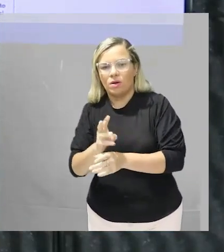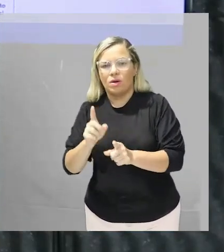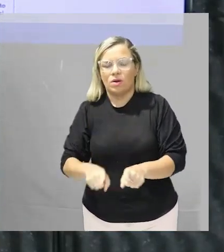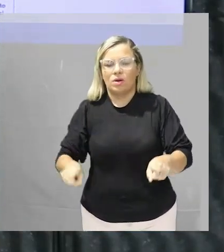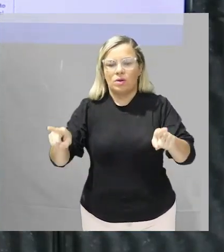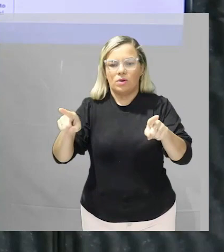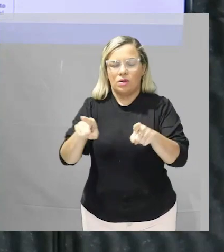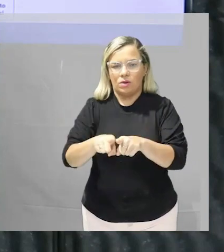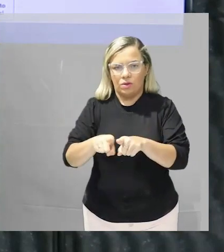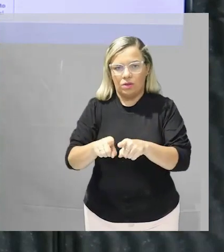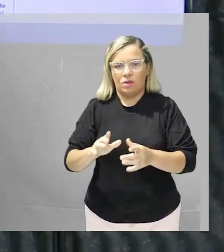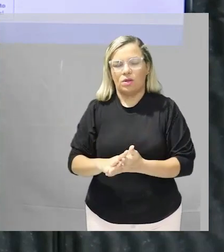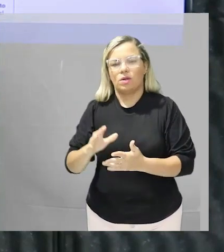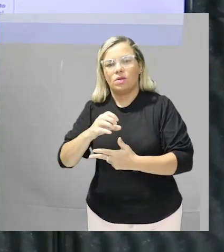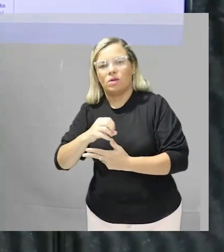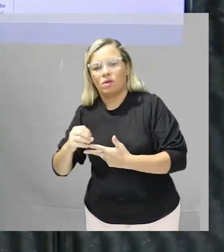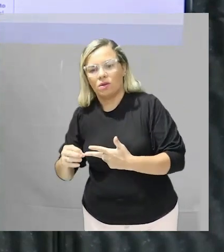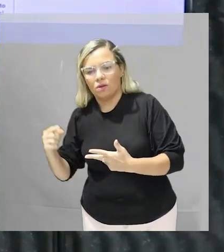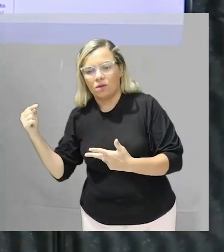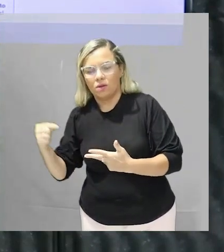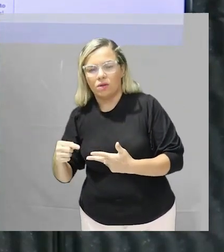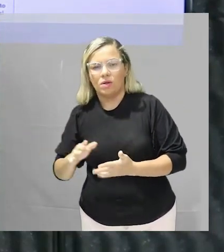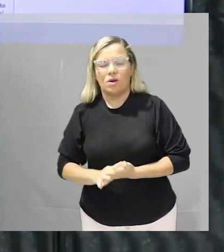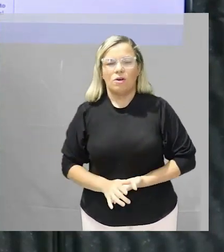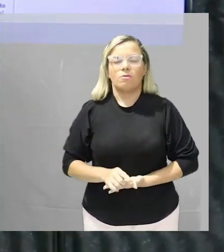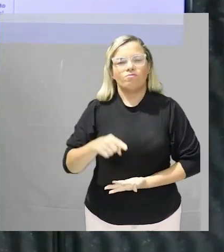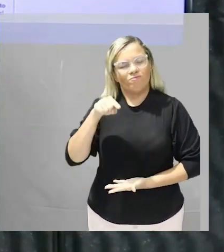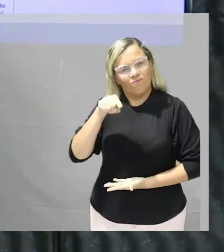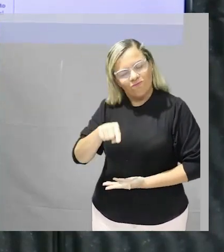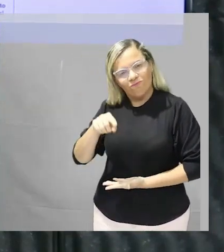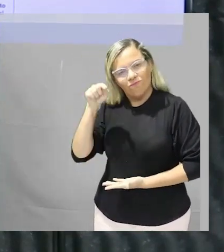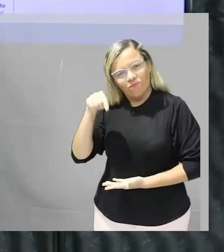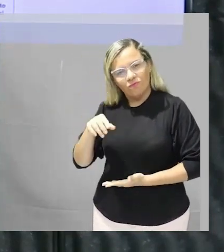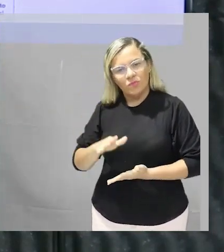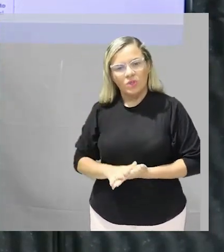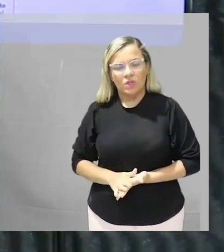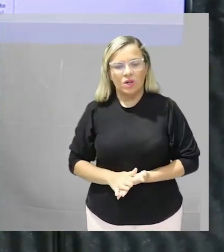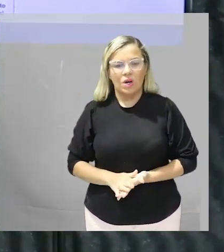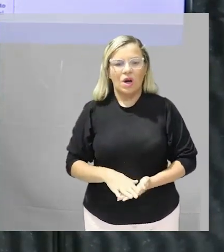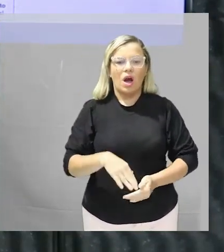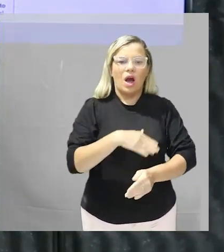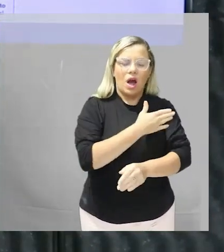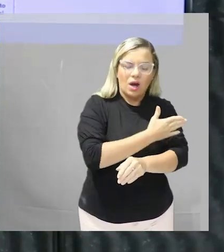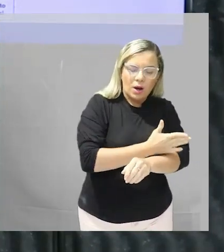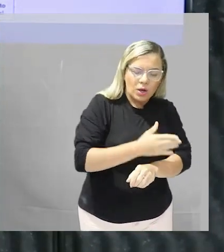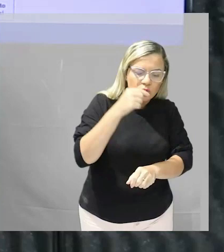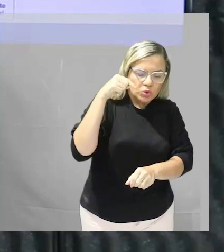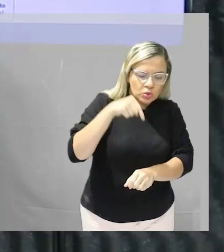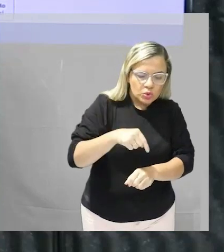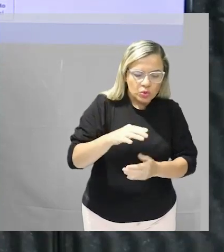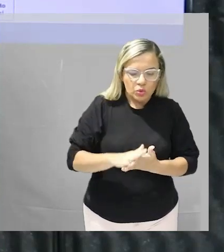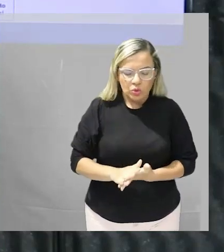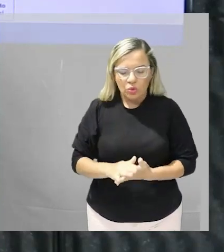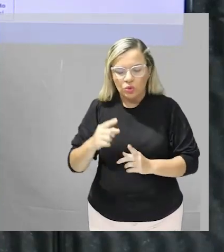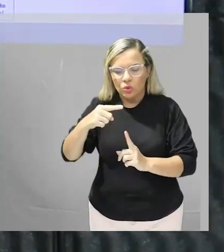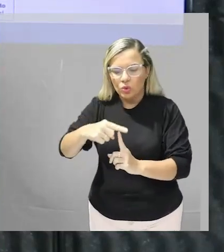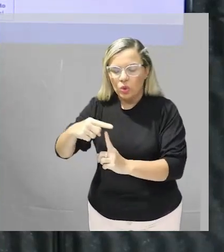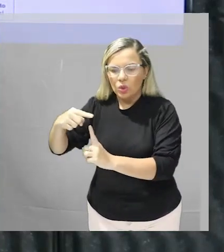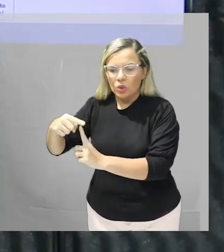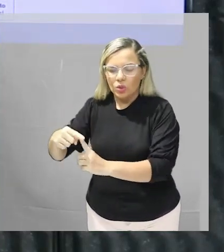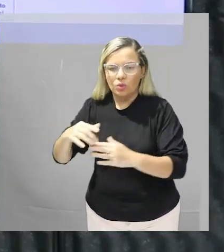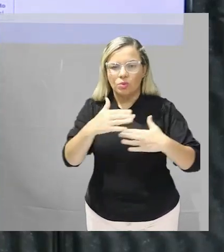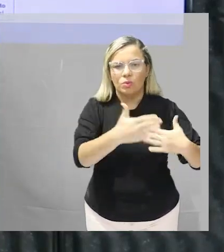questões lá do Enem para que você né já se habitue com o tipo de questão de cada exame